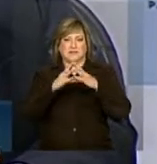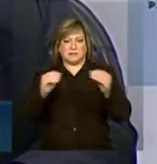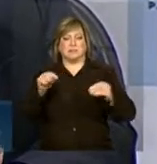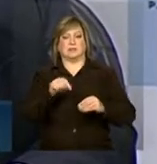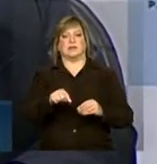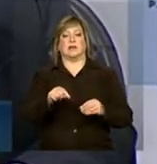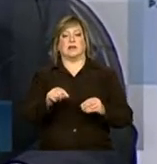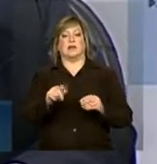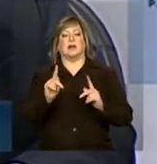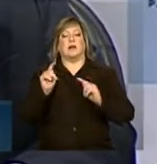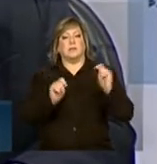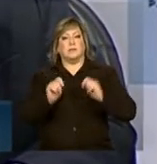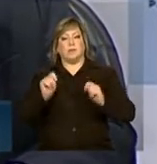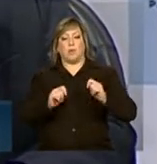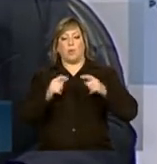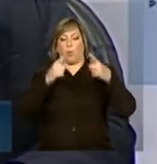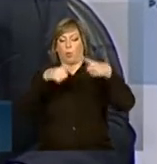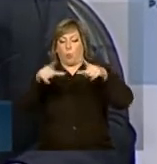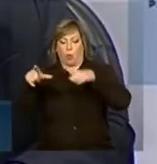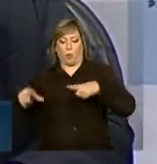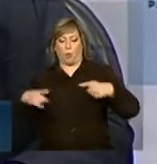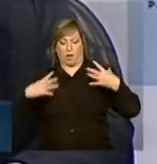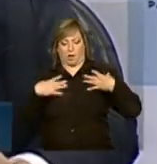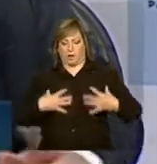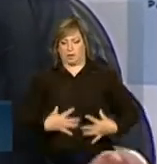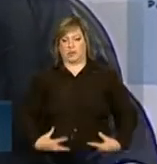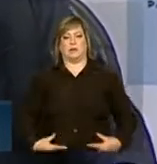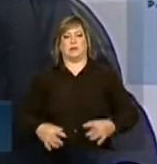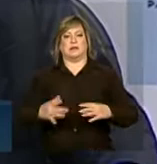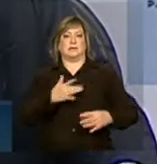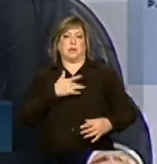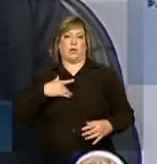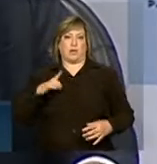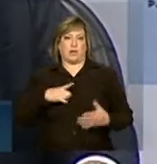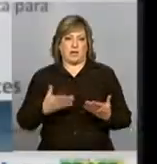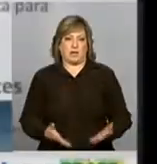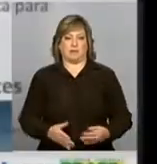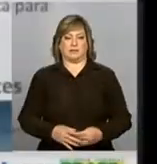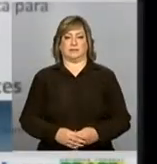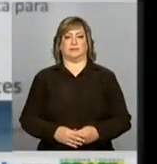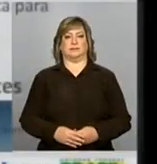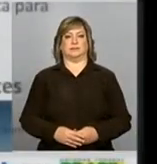e poupa áreas sãs dos pacientes. Passo próximo.